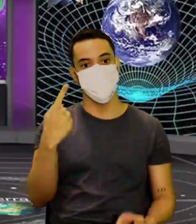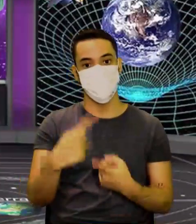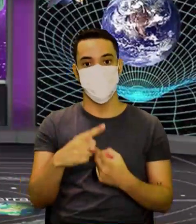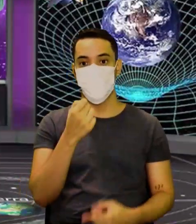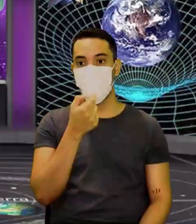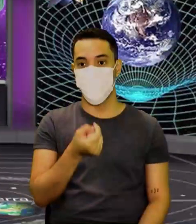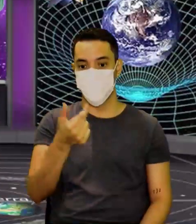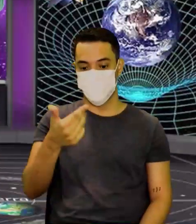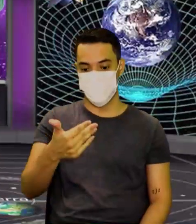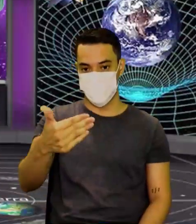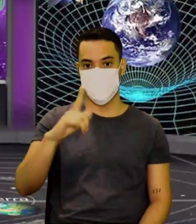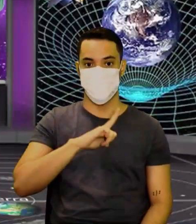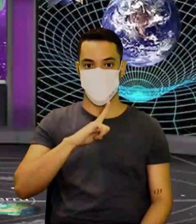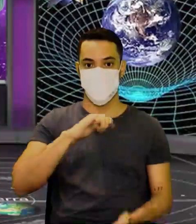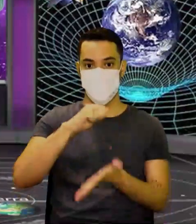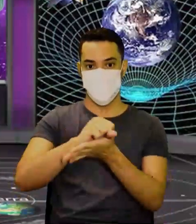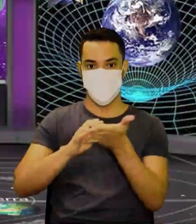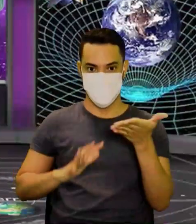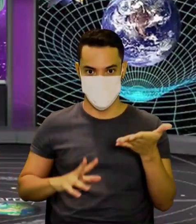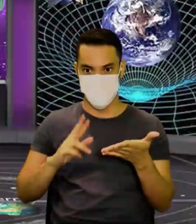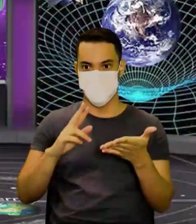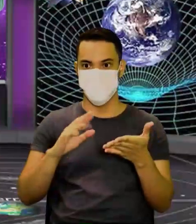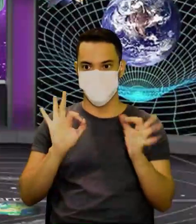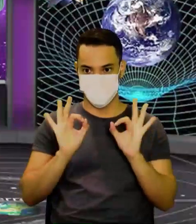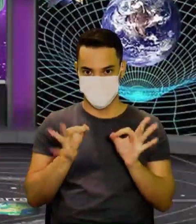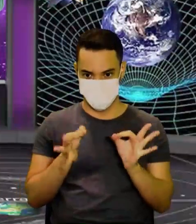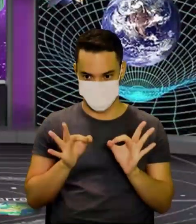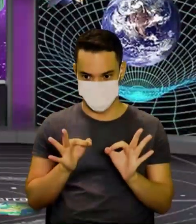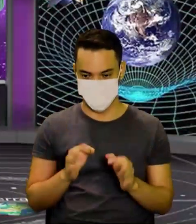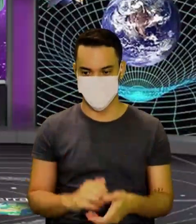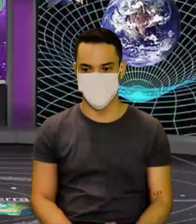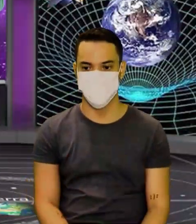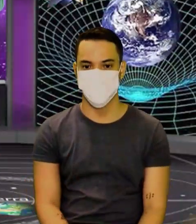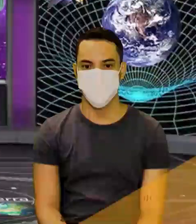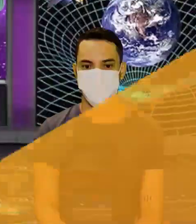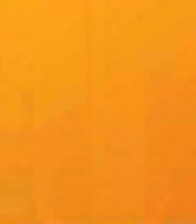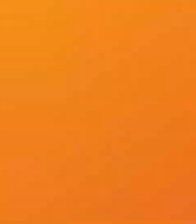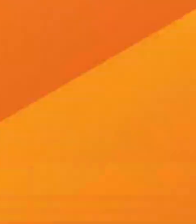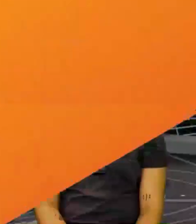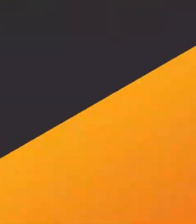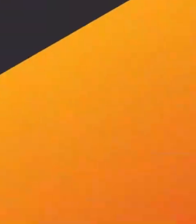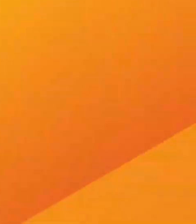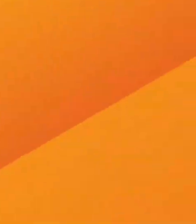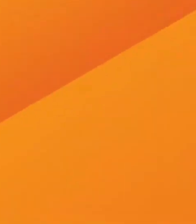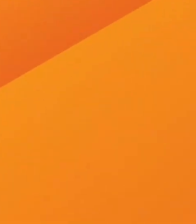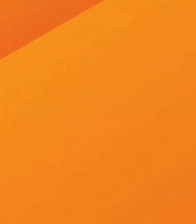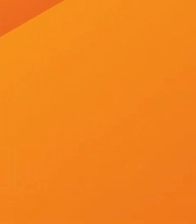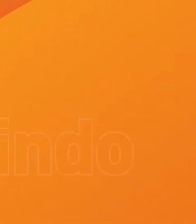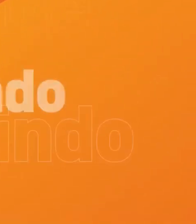pouco tem atividade de sala, tá? Até mais.